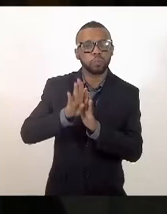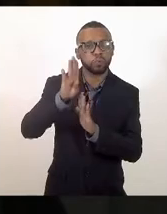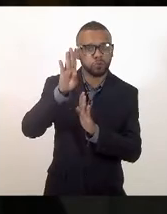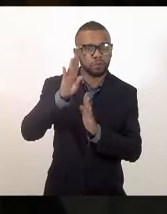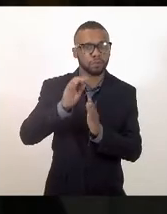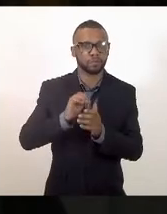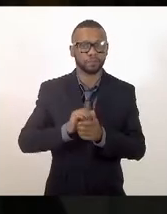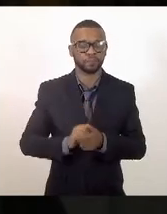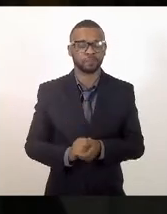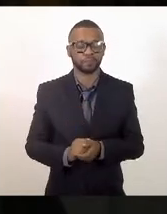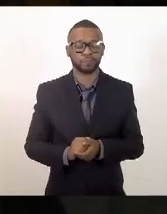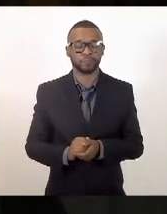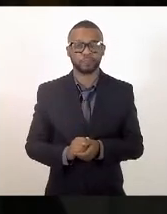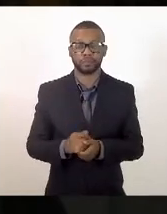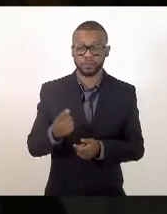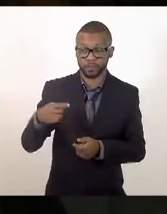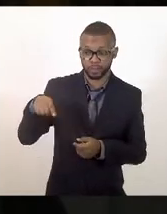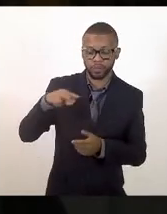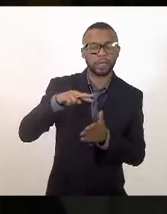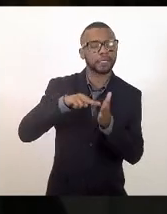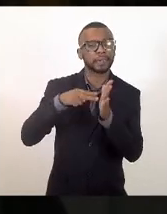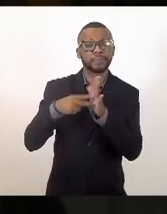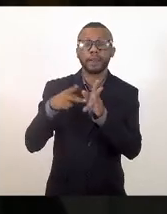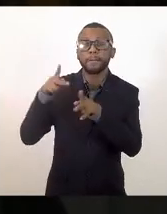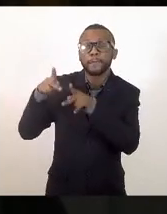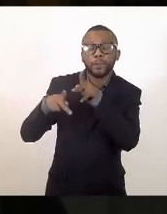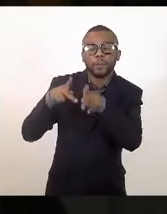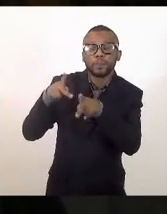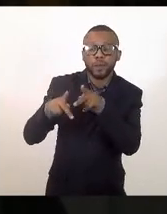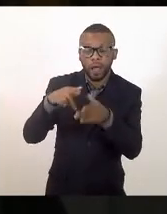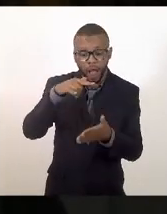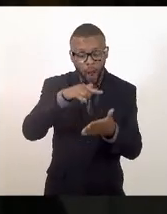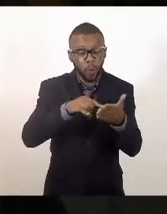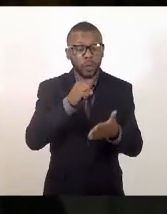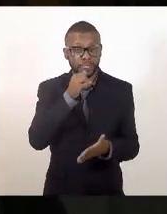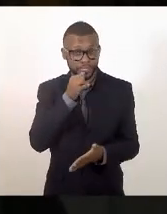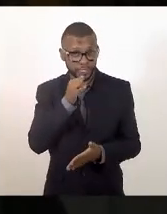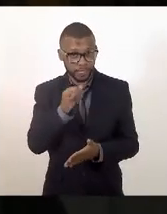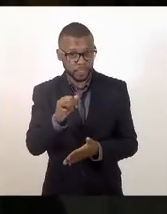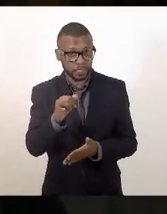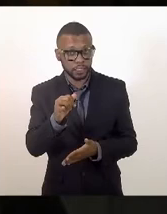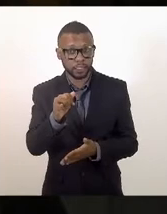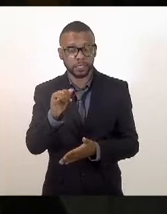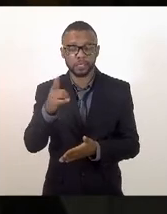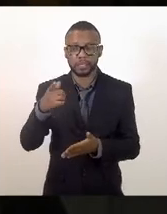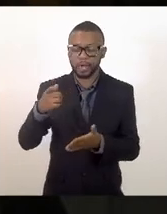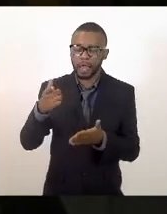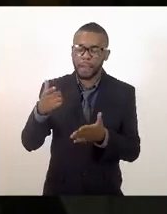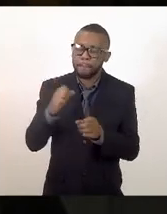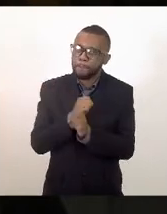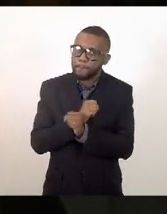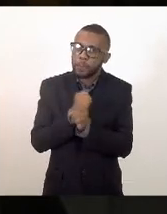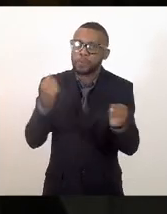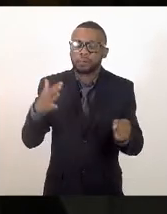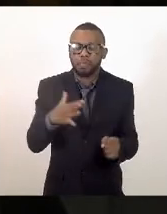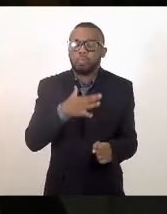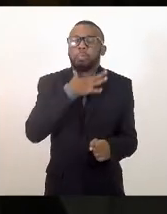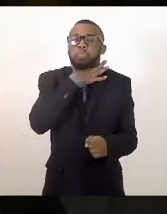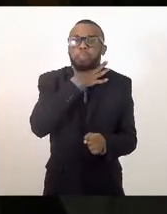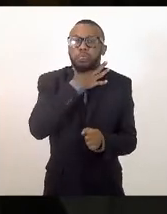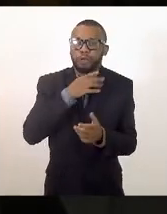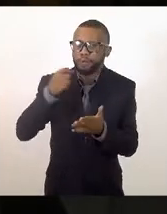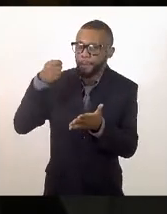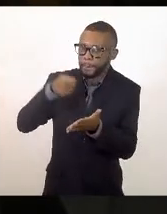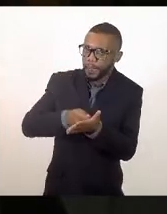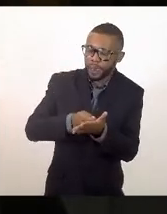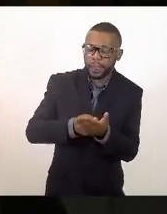Para a população, a conta de energia está impagável. O